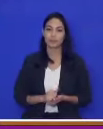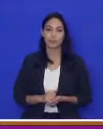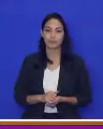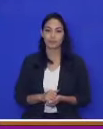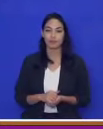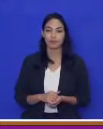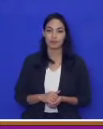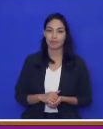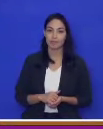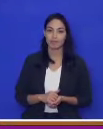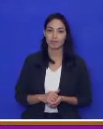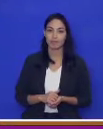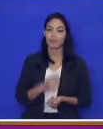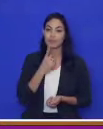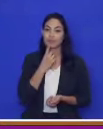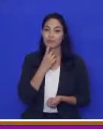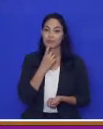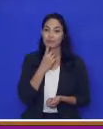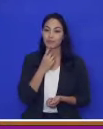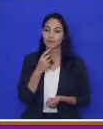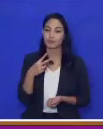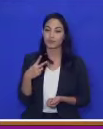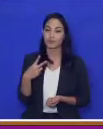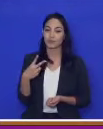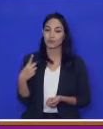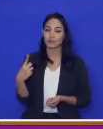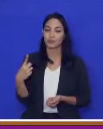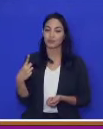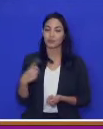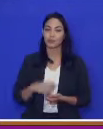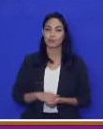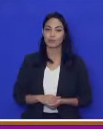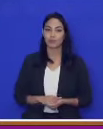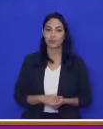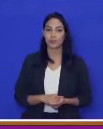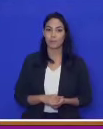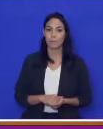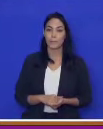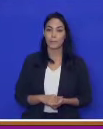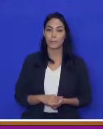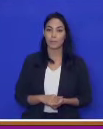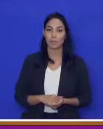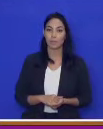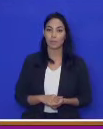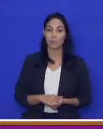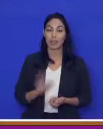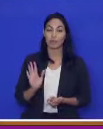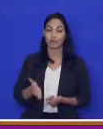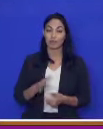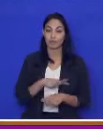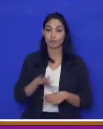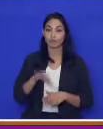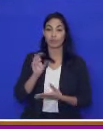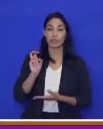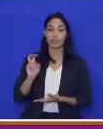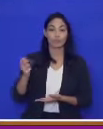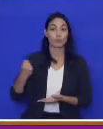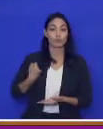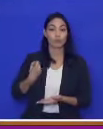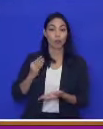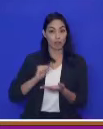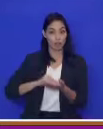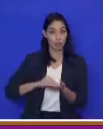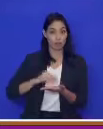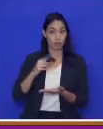vem sorte. Bola vermelha número 21. Vermelha 21. Foram sorteados 5 números,